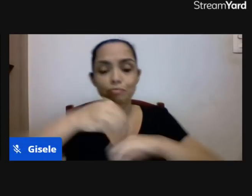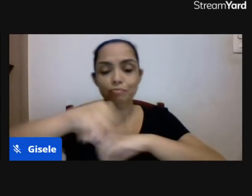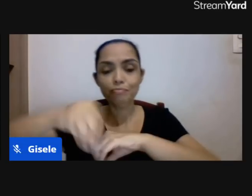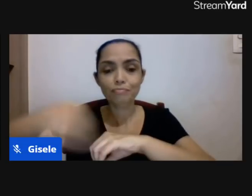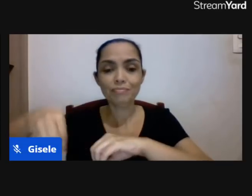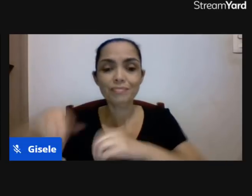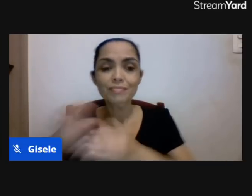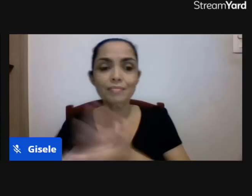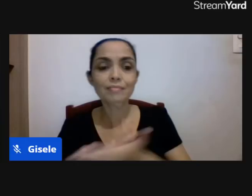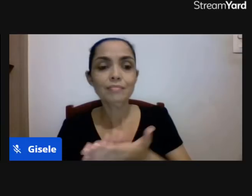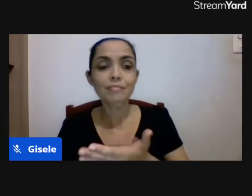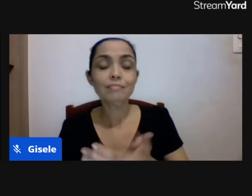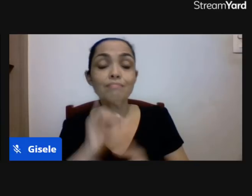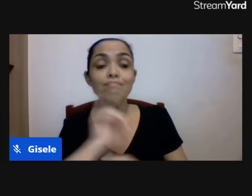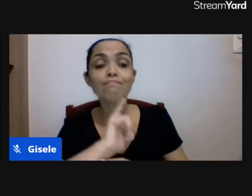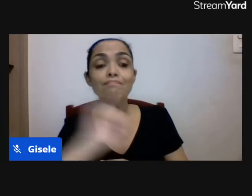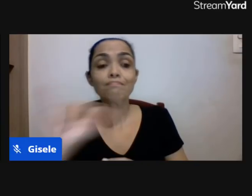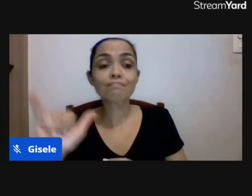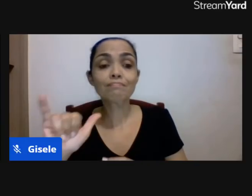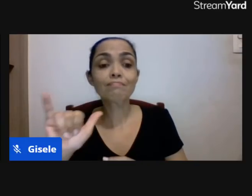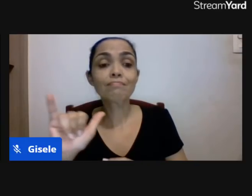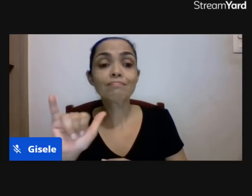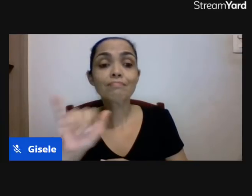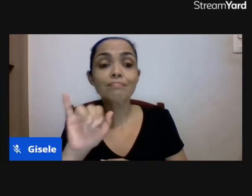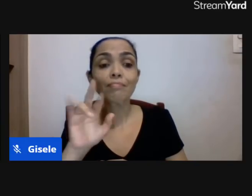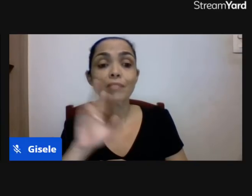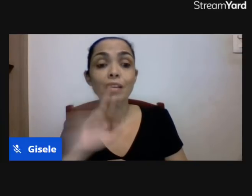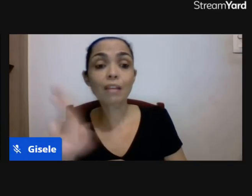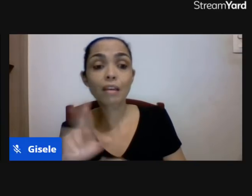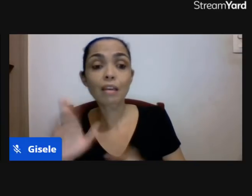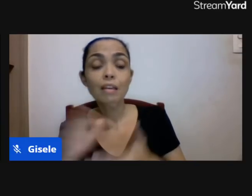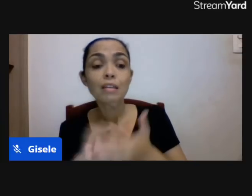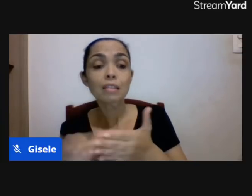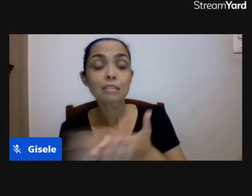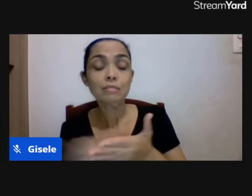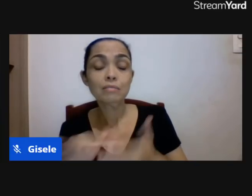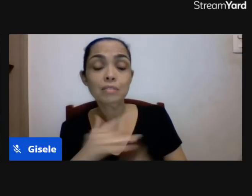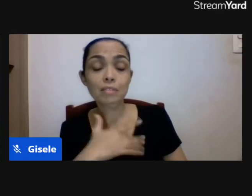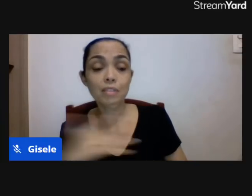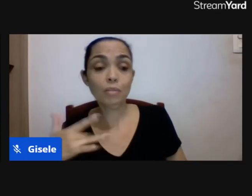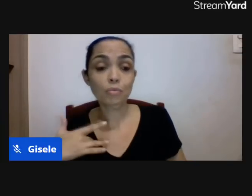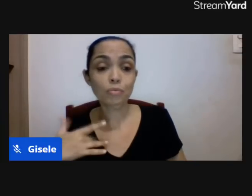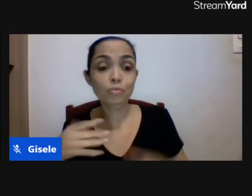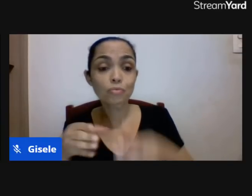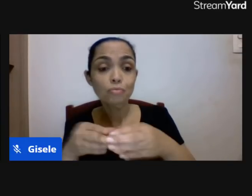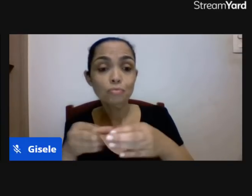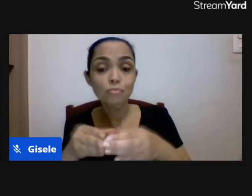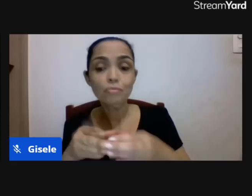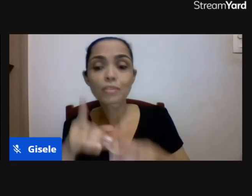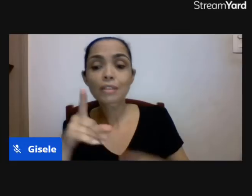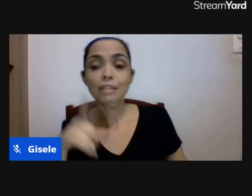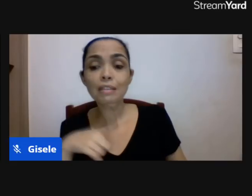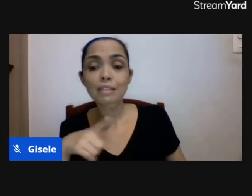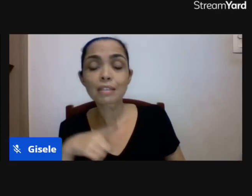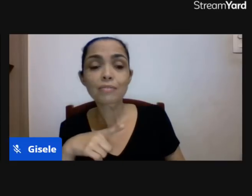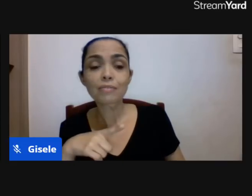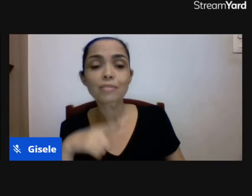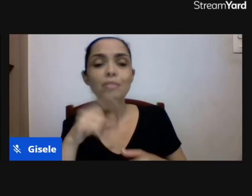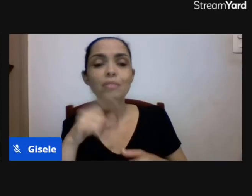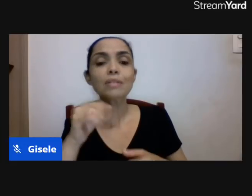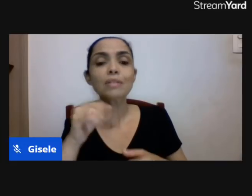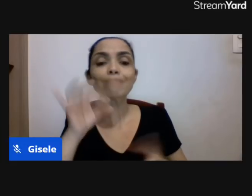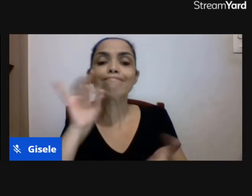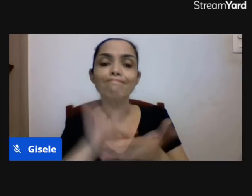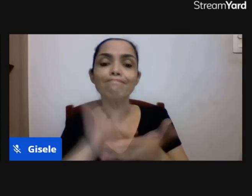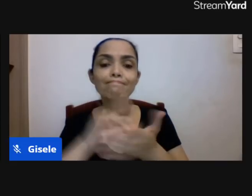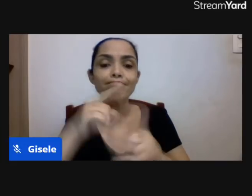comunicado imediatamente à unidade de resposta rápida da Secretaria Municipal de Saúde que houve um caso positivo na escola. Tem